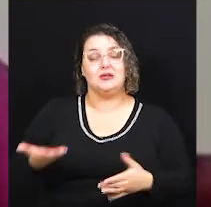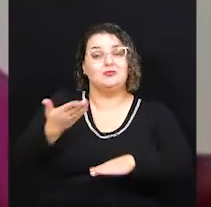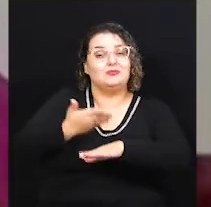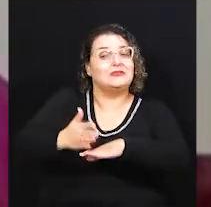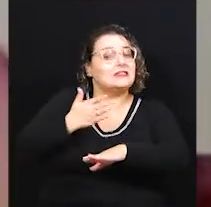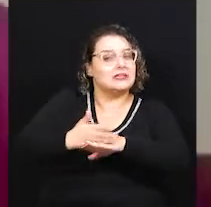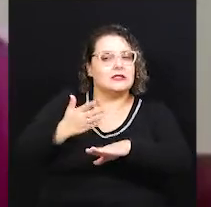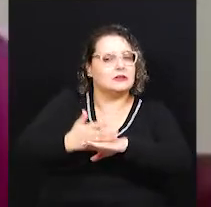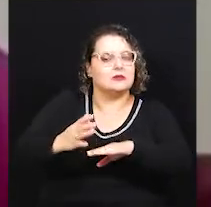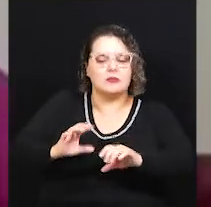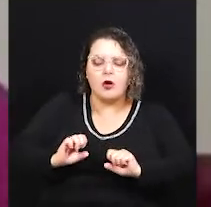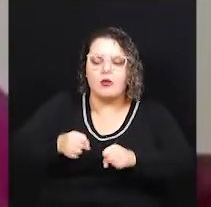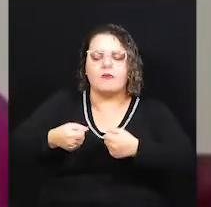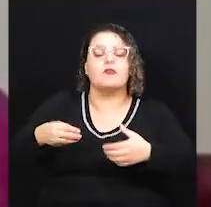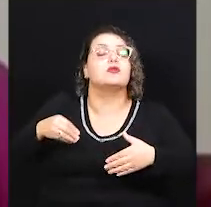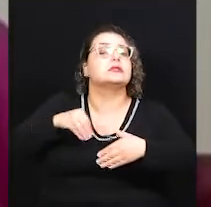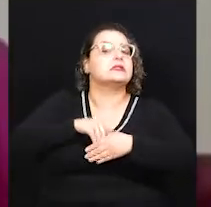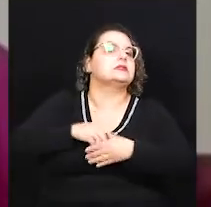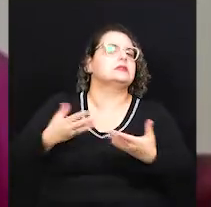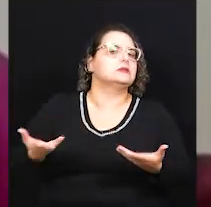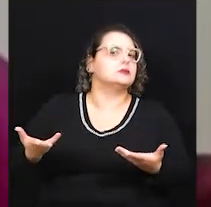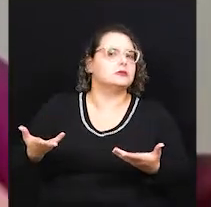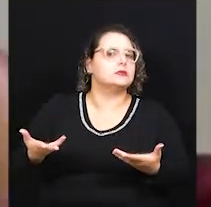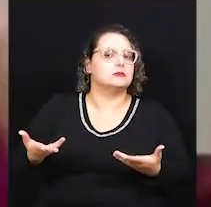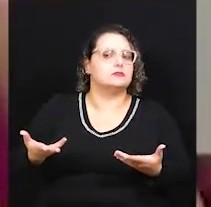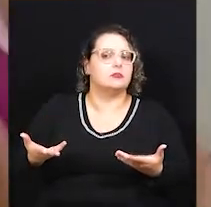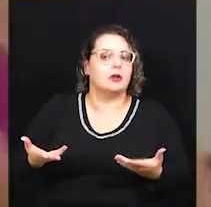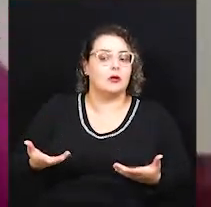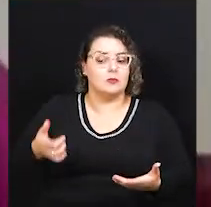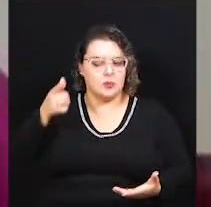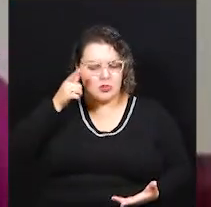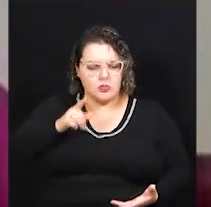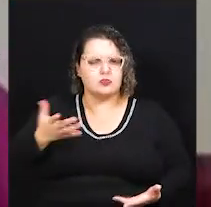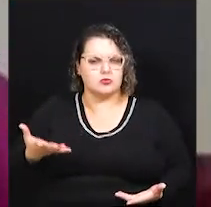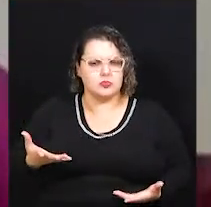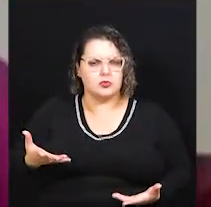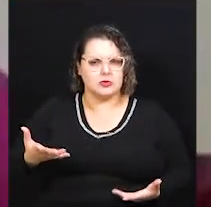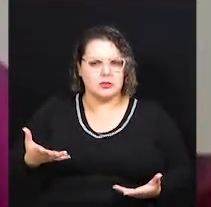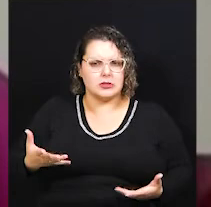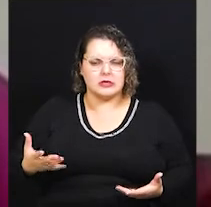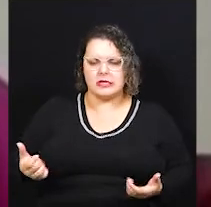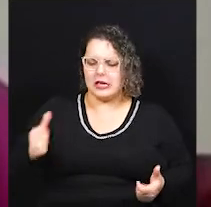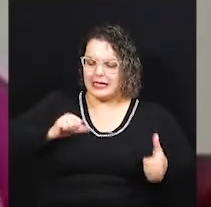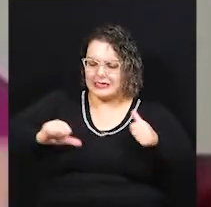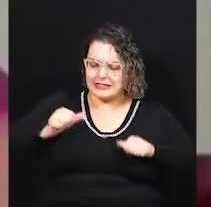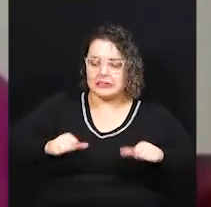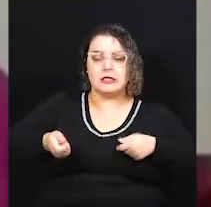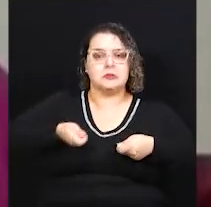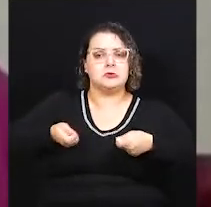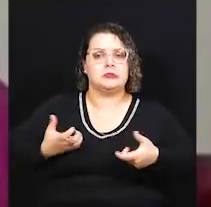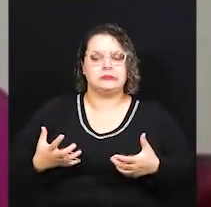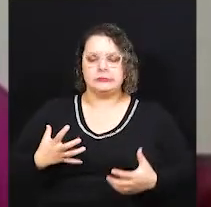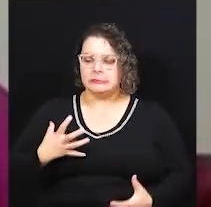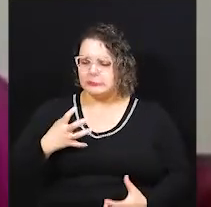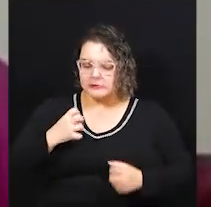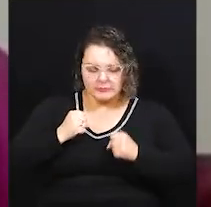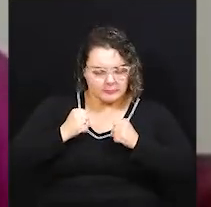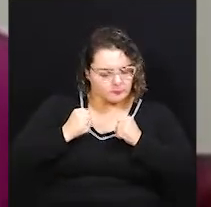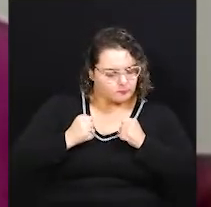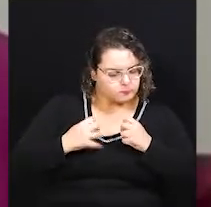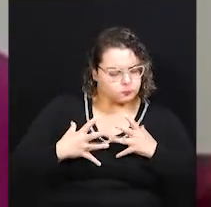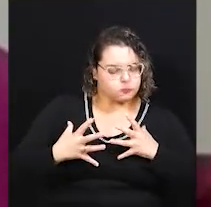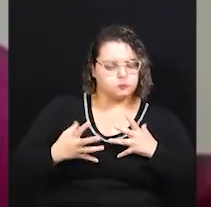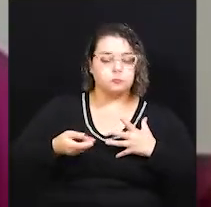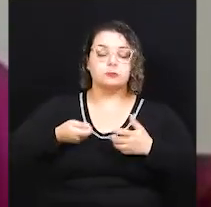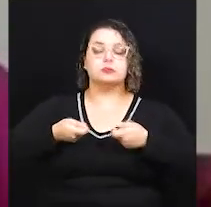recursos internos, força interna para aguentar o baque, aguentar a ansiedade, aguentar a tensão,